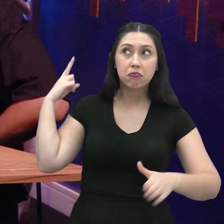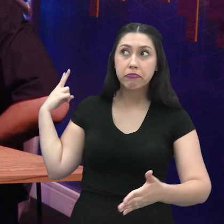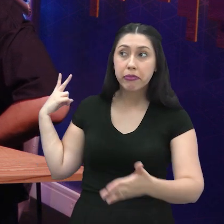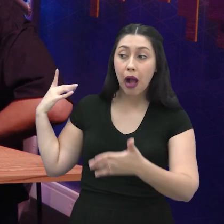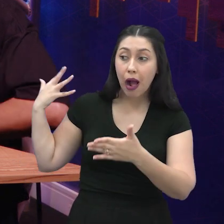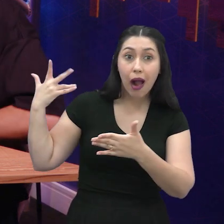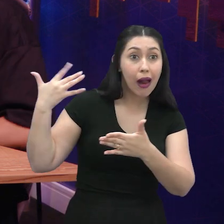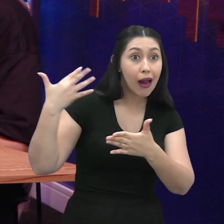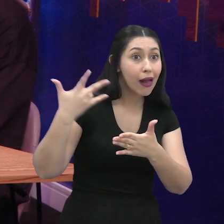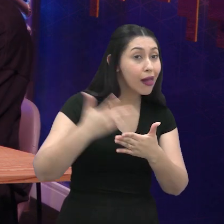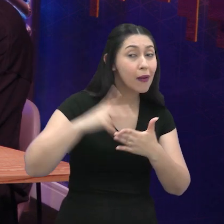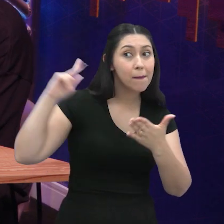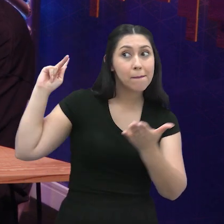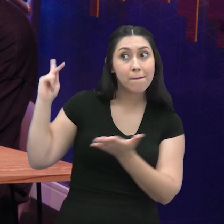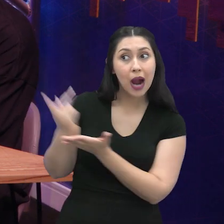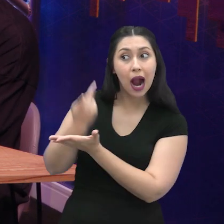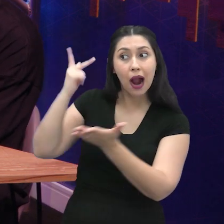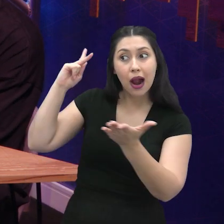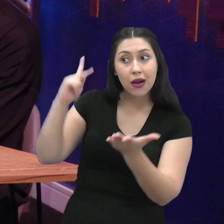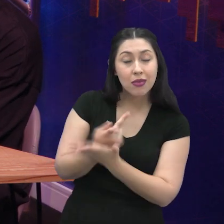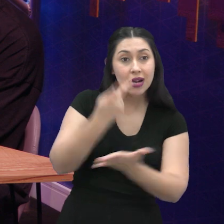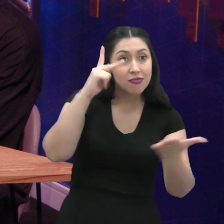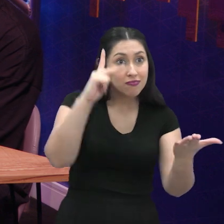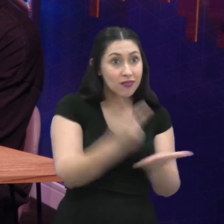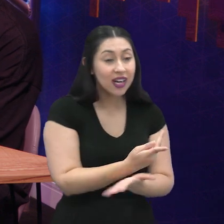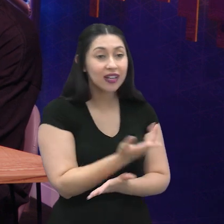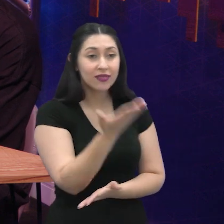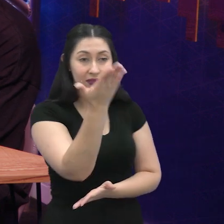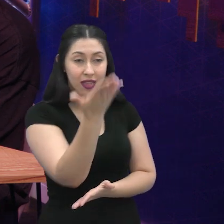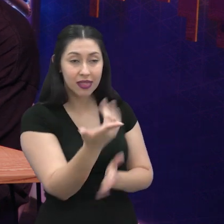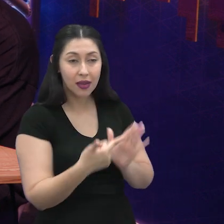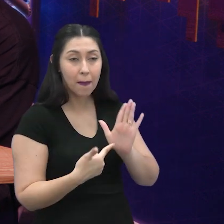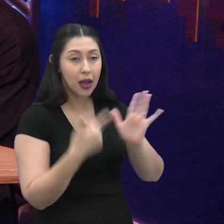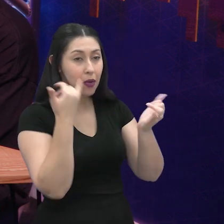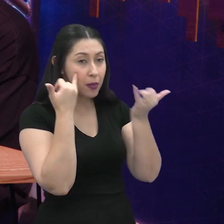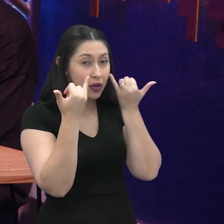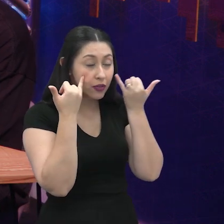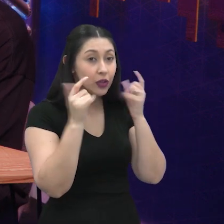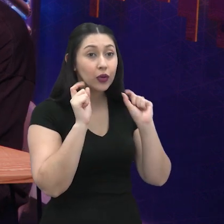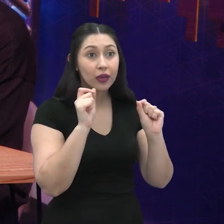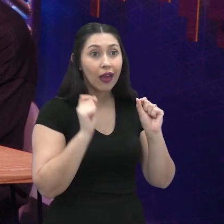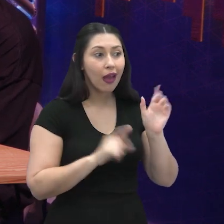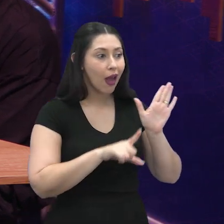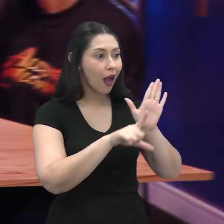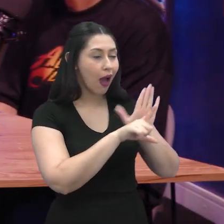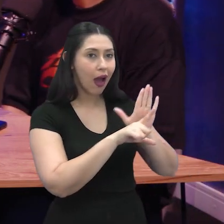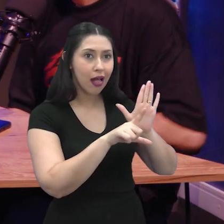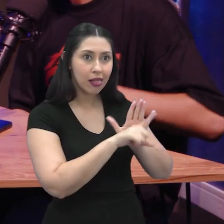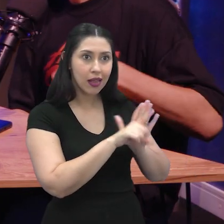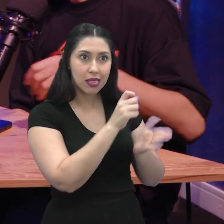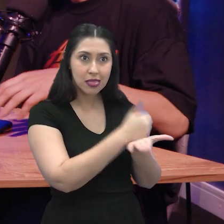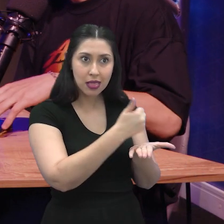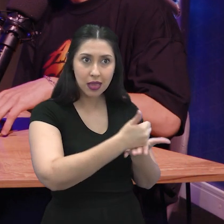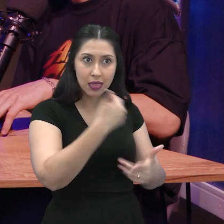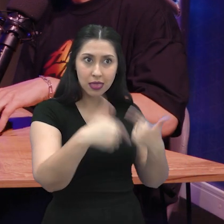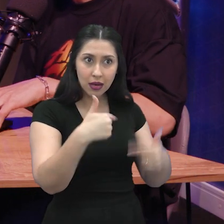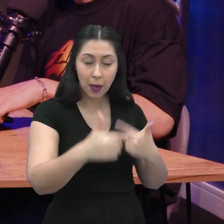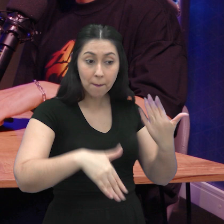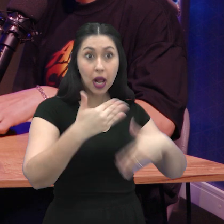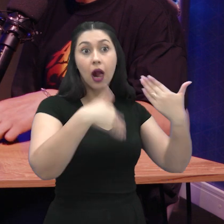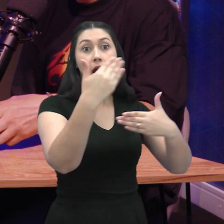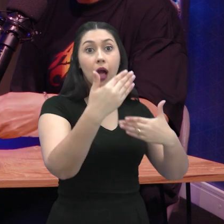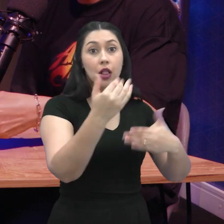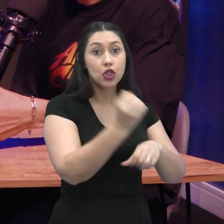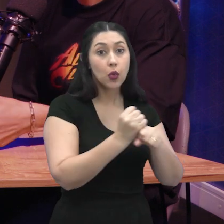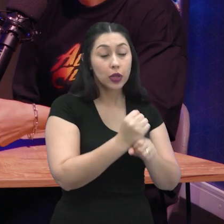historicamente falando, a gente já viu isso acontecendo várias vezes, né, Vitor? Você até pegou uns dados bem legais aqui. A evolução das leis trabalhistas no Brasil, por